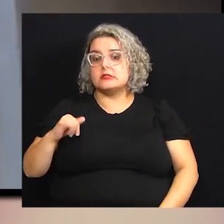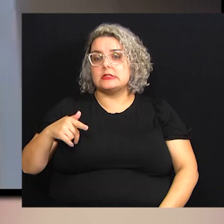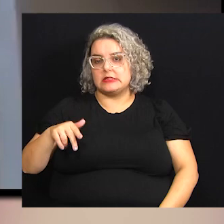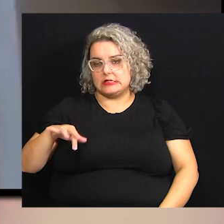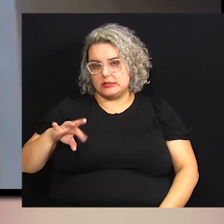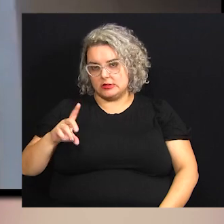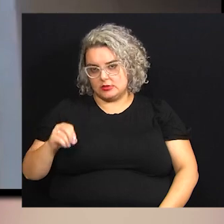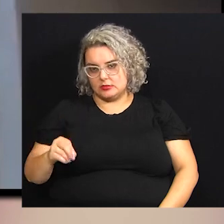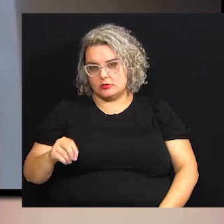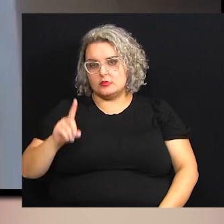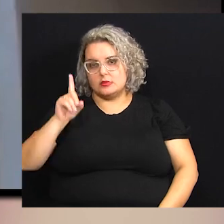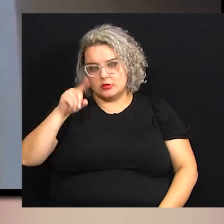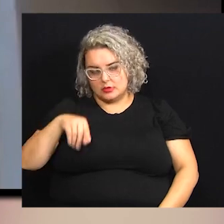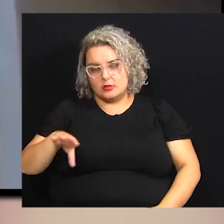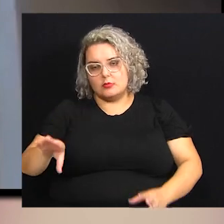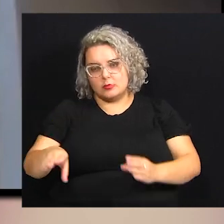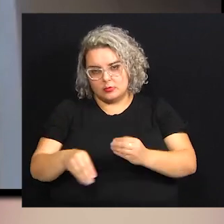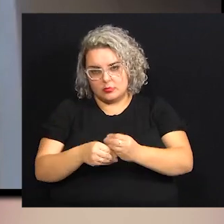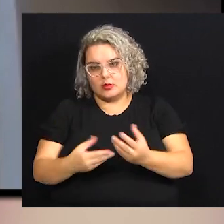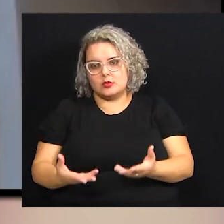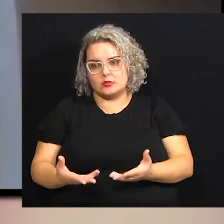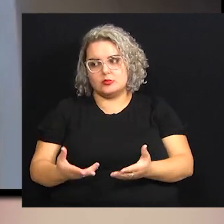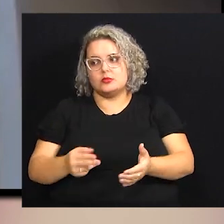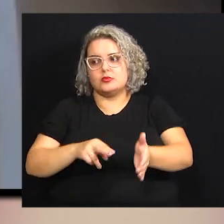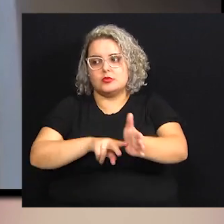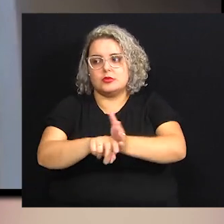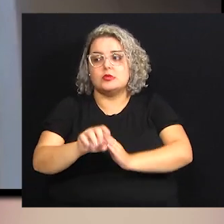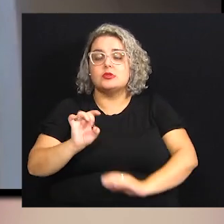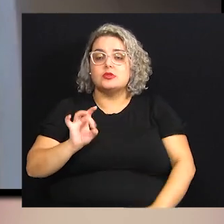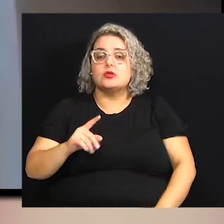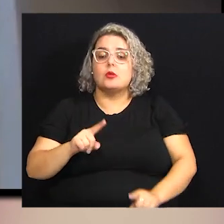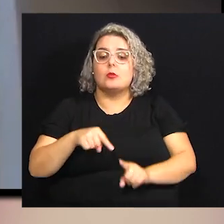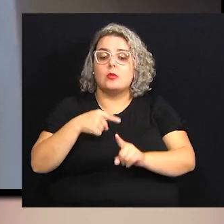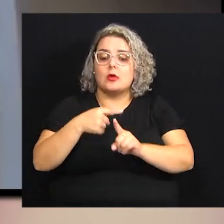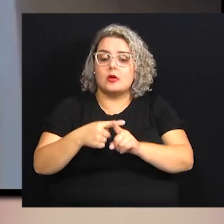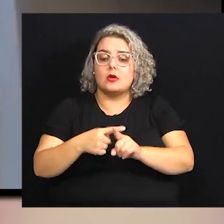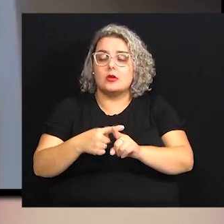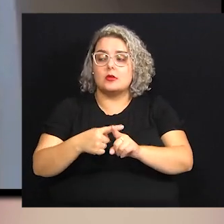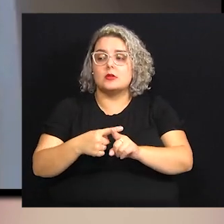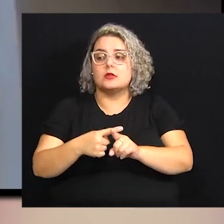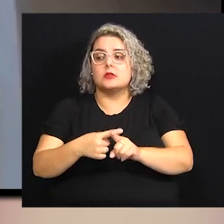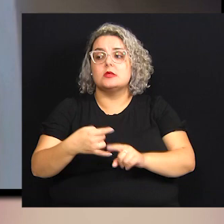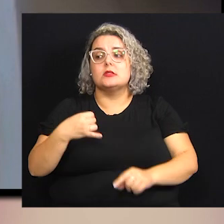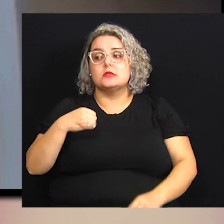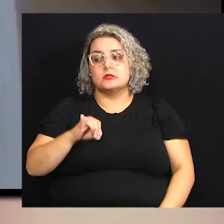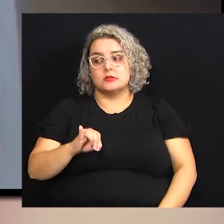líquido. Então, é uma forma complementar do diagnóstico, mas ela só vai vir positiva, a